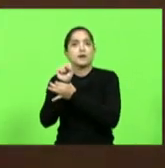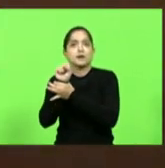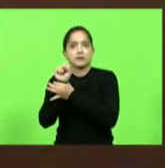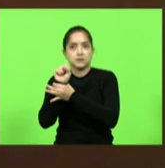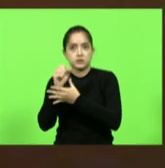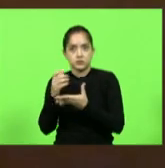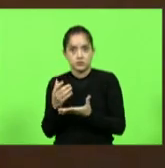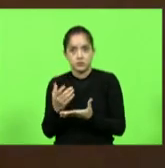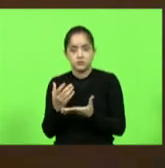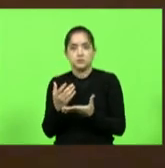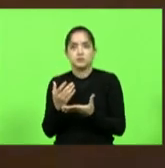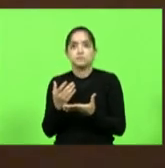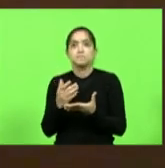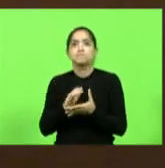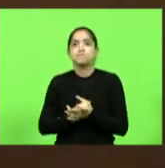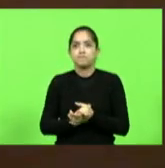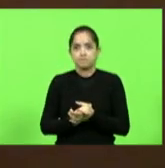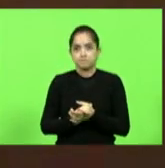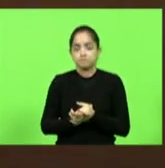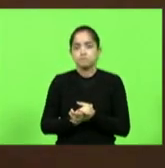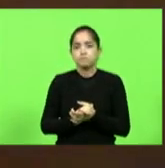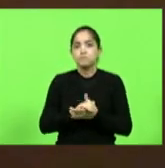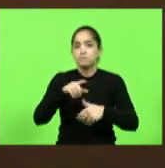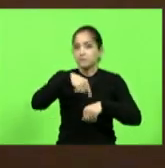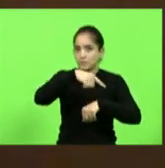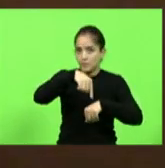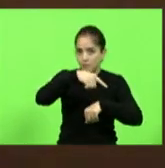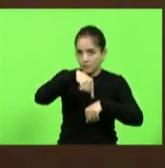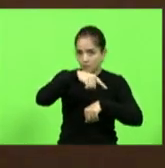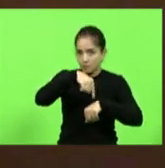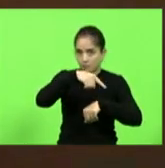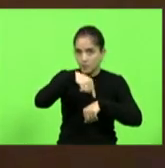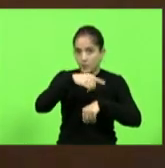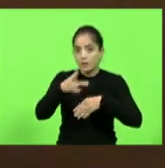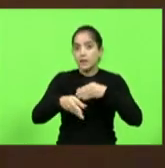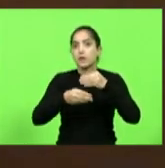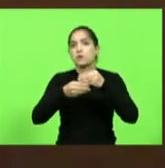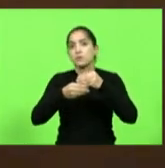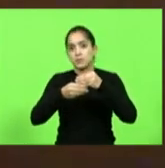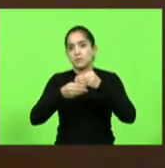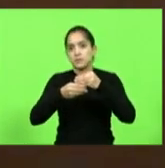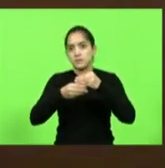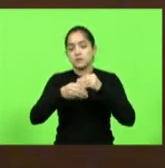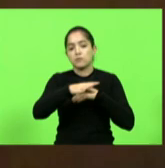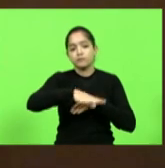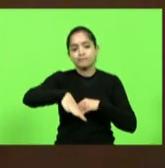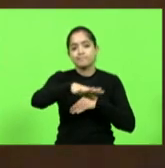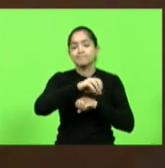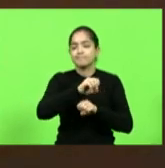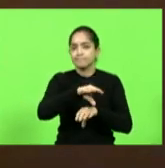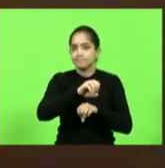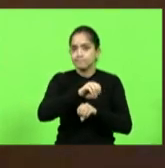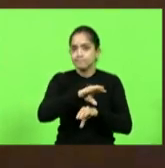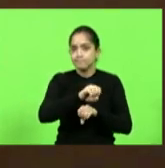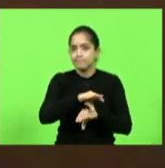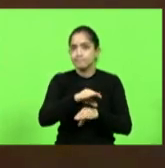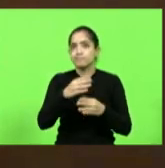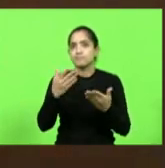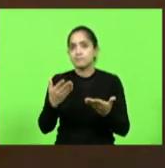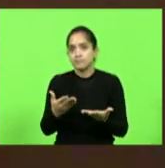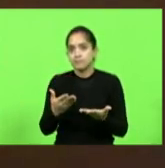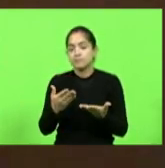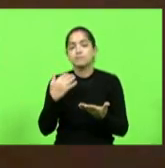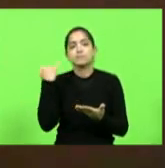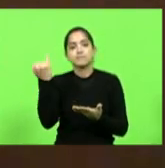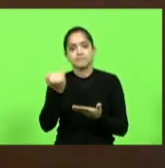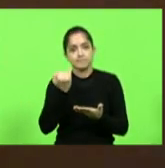anterior, frente à carga horária que é implementada no meio educacional. Penso que foi muito, muito